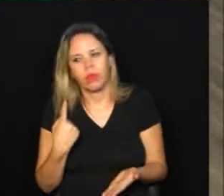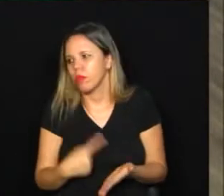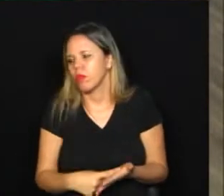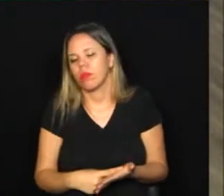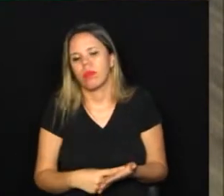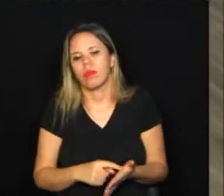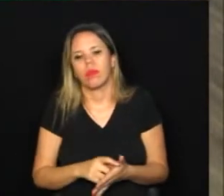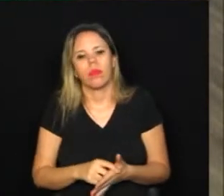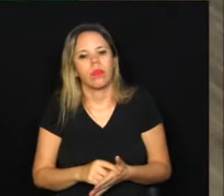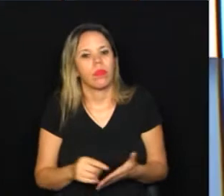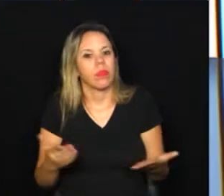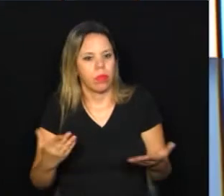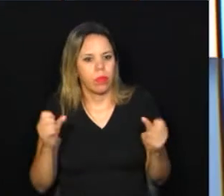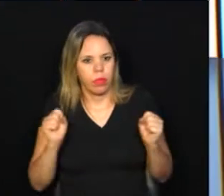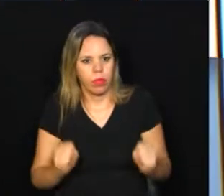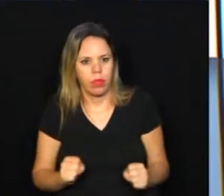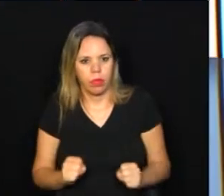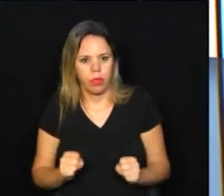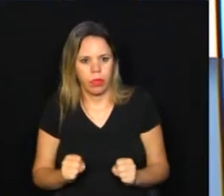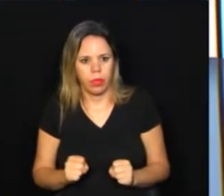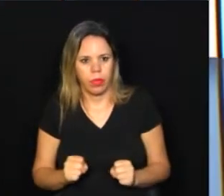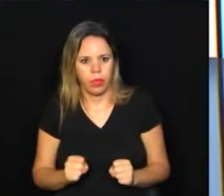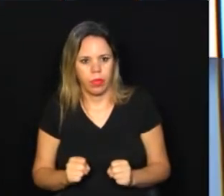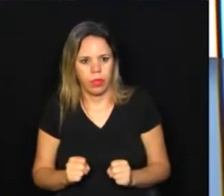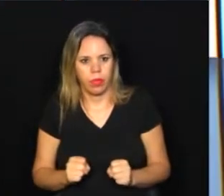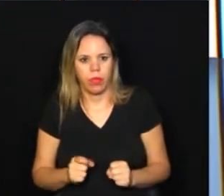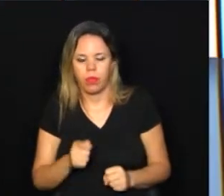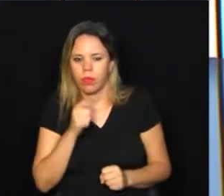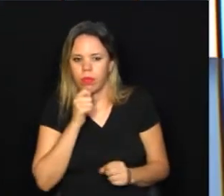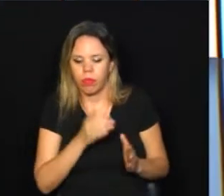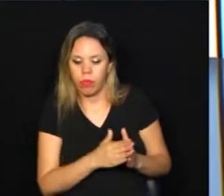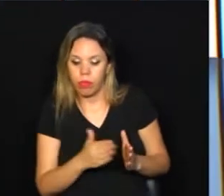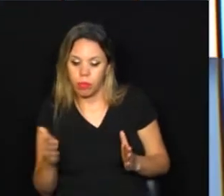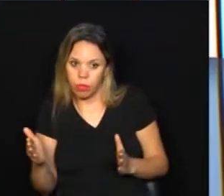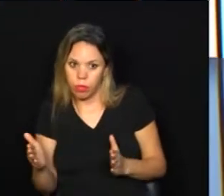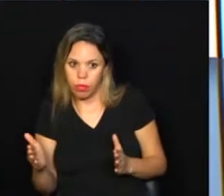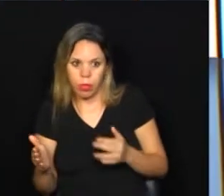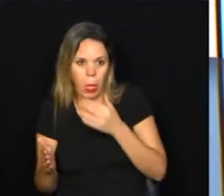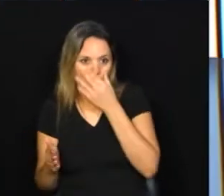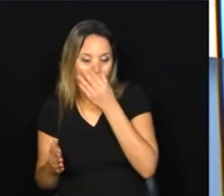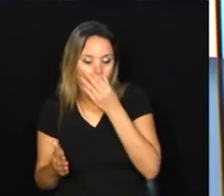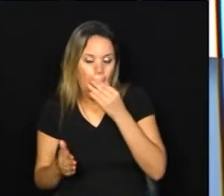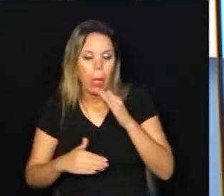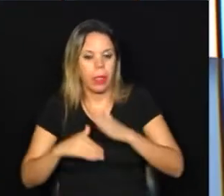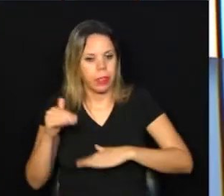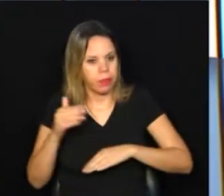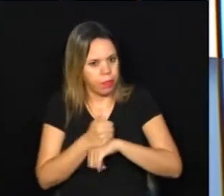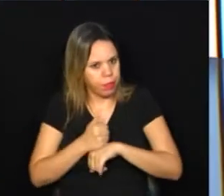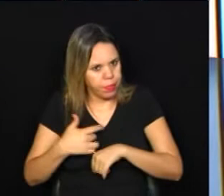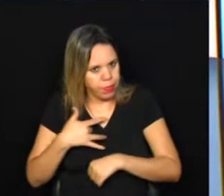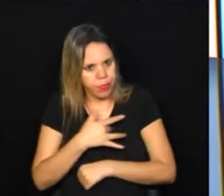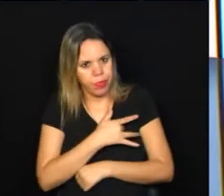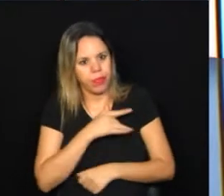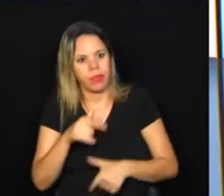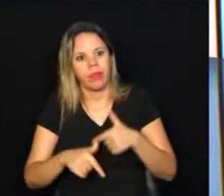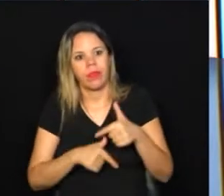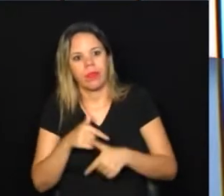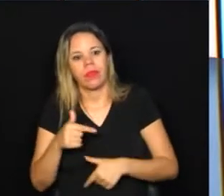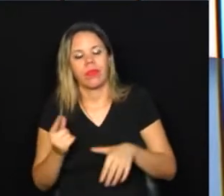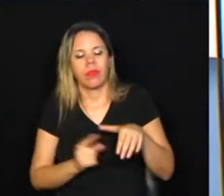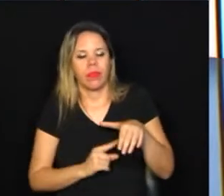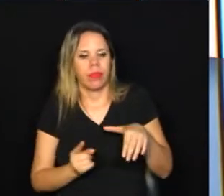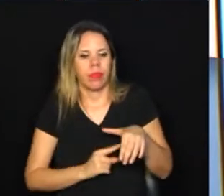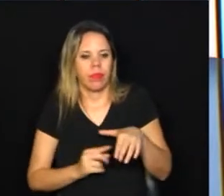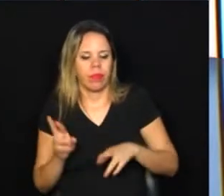Sim. Agora eles podem, olha só. Então, a gente ainda está na fase para os profissionais de saúde que trabalham em